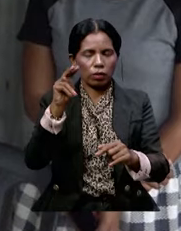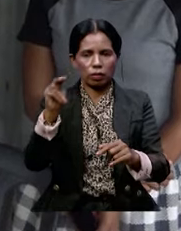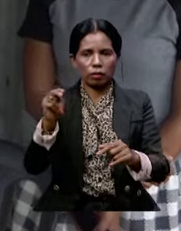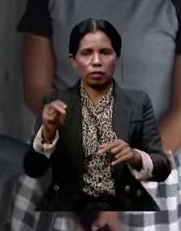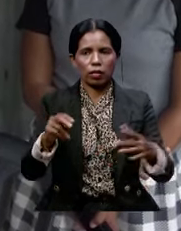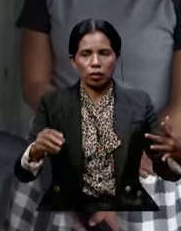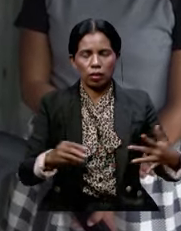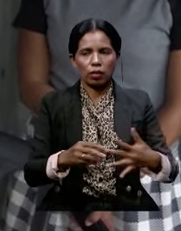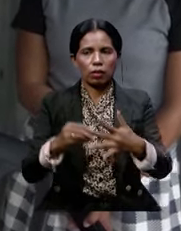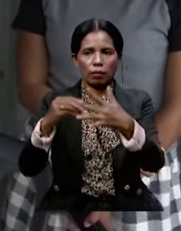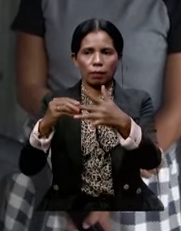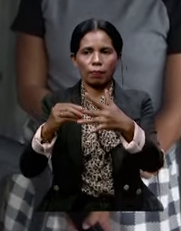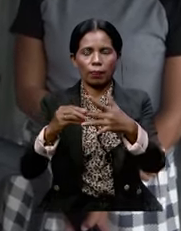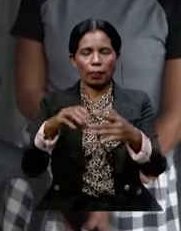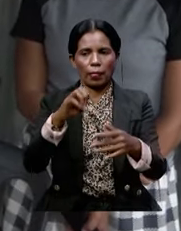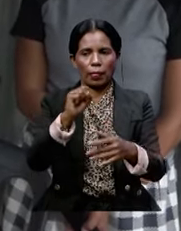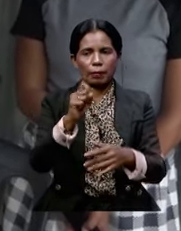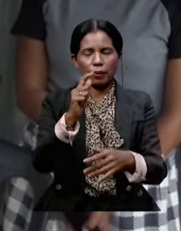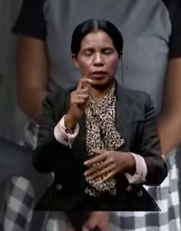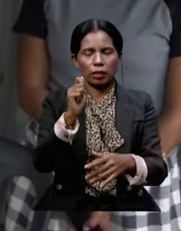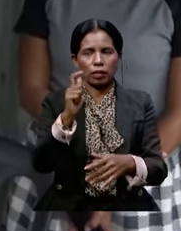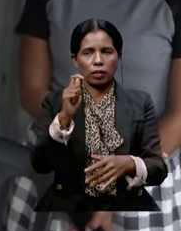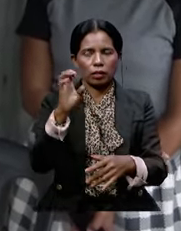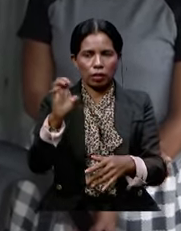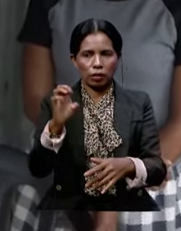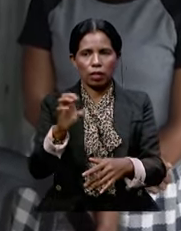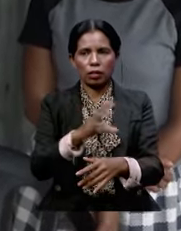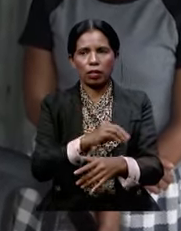Lilio Estatal. Depois decisão